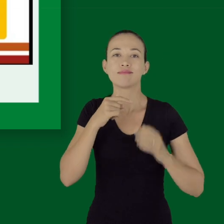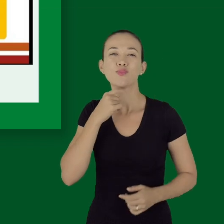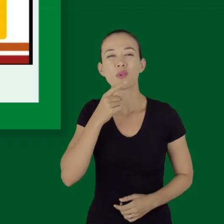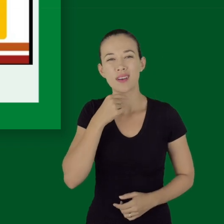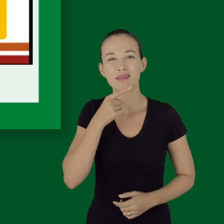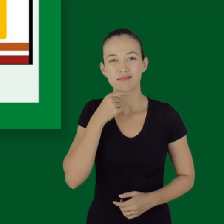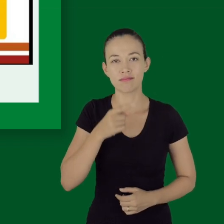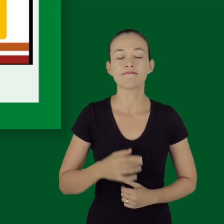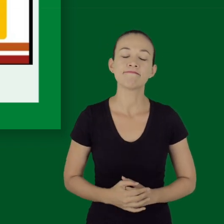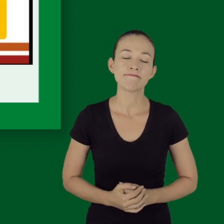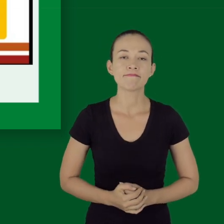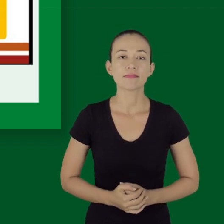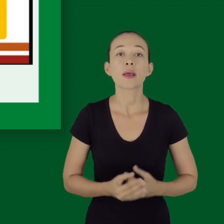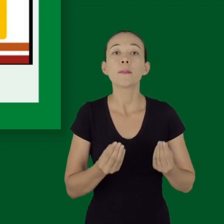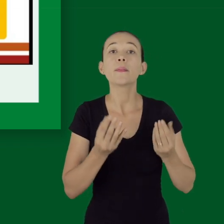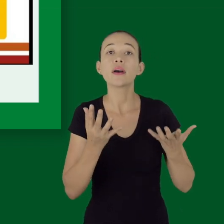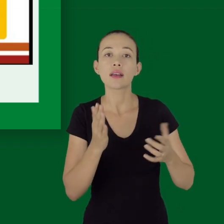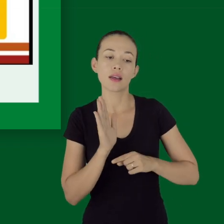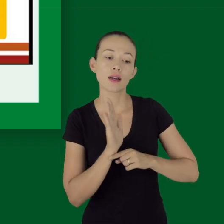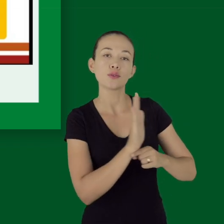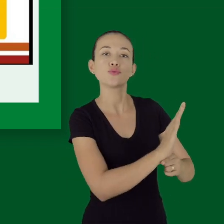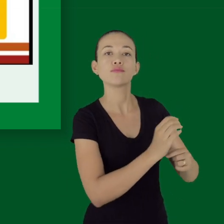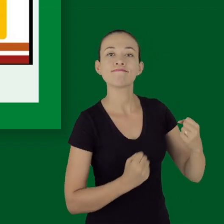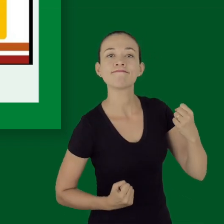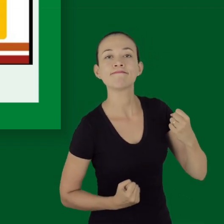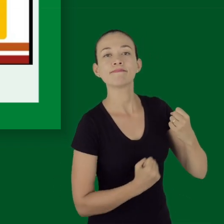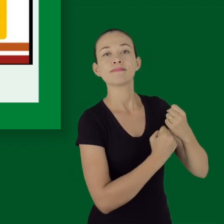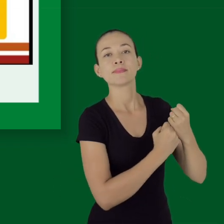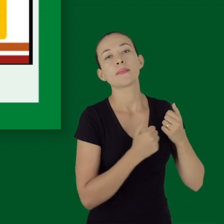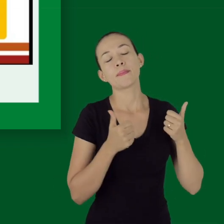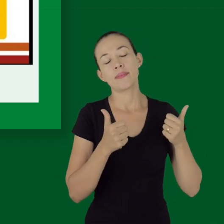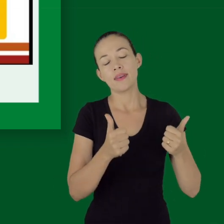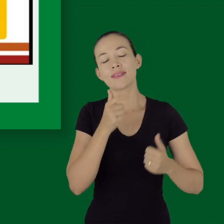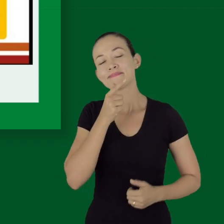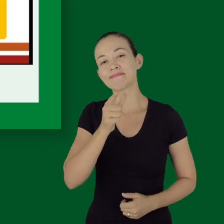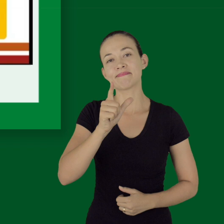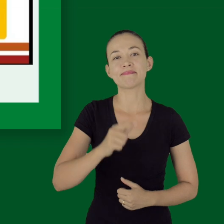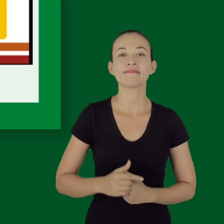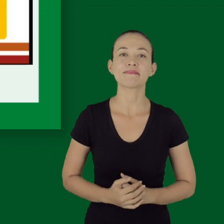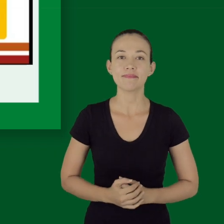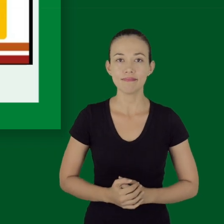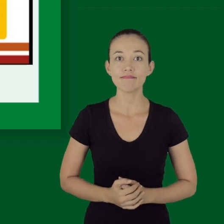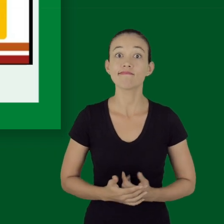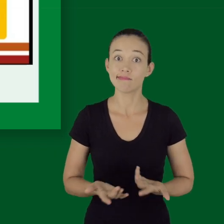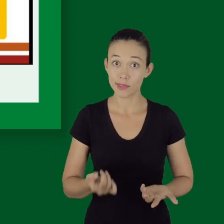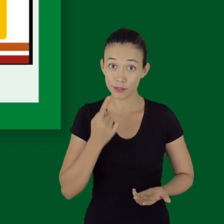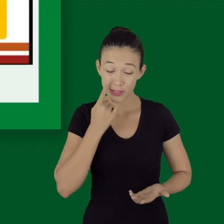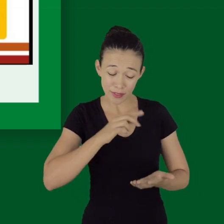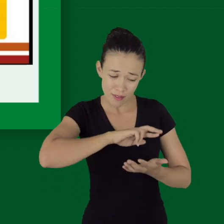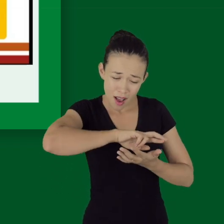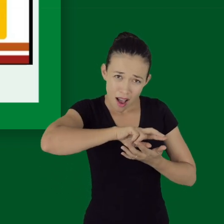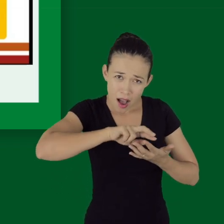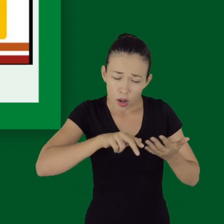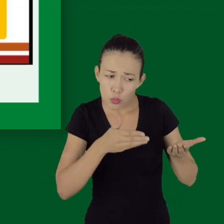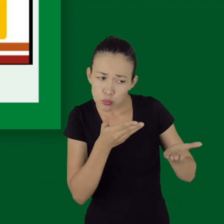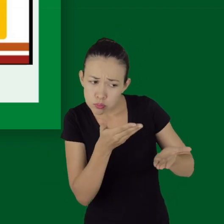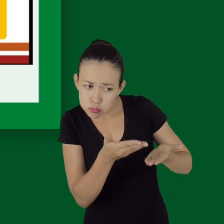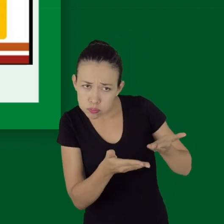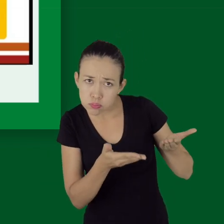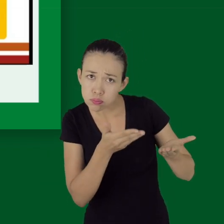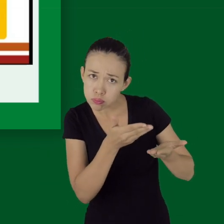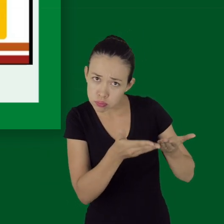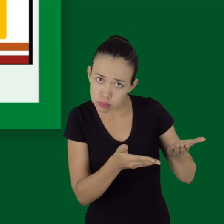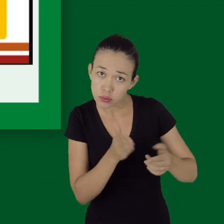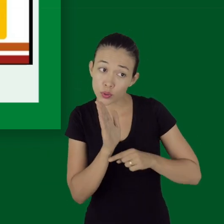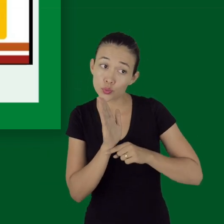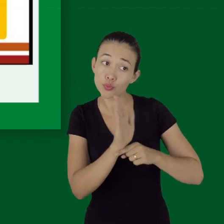na situação de traumatismo raquimedular. E a gente tem todas as abordagens, padrões, que né, vocês já viram lá, em relação